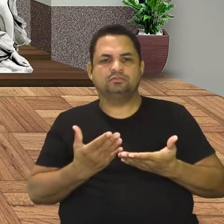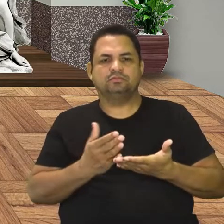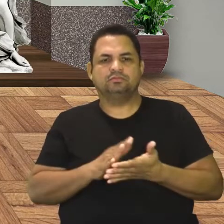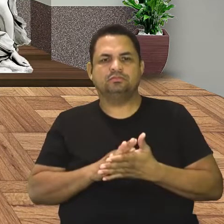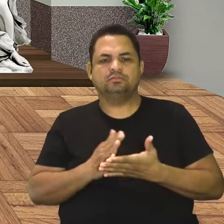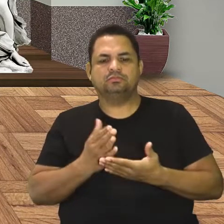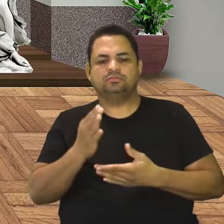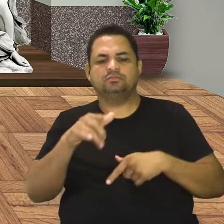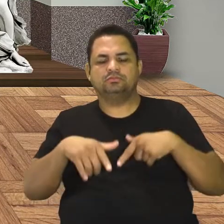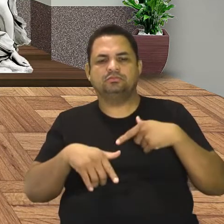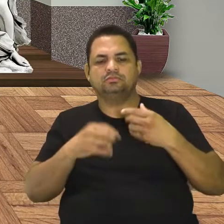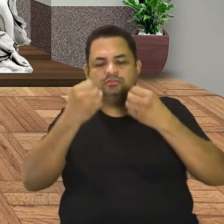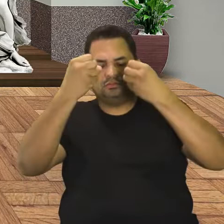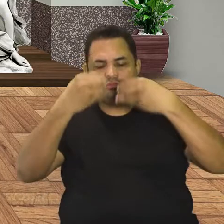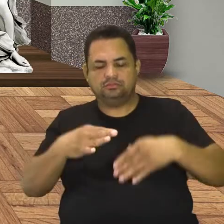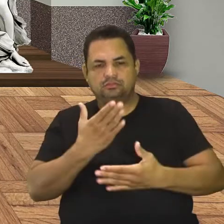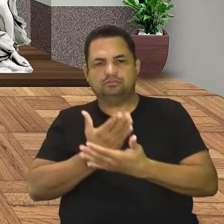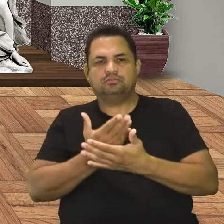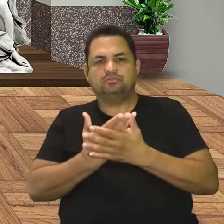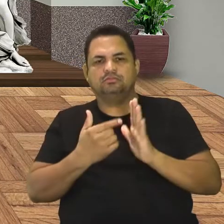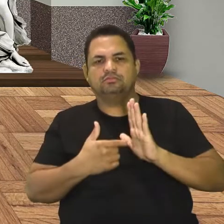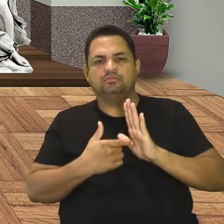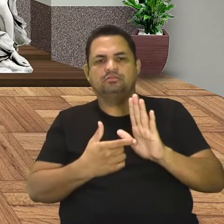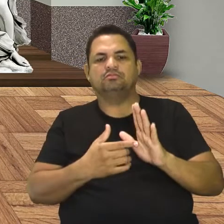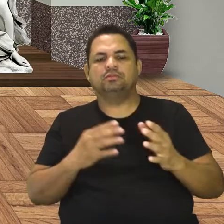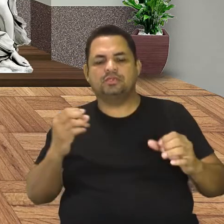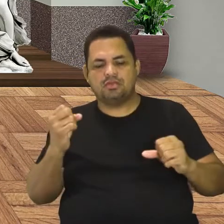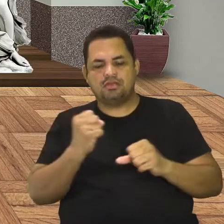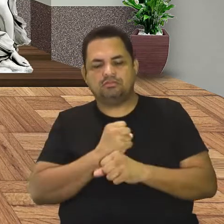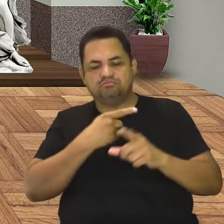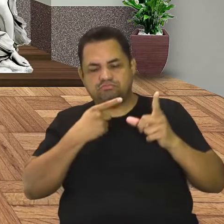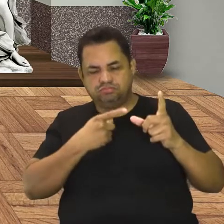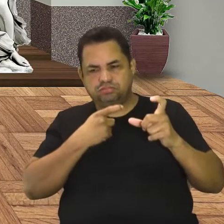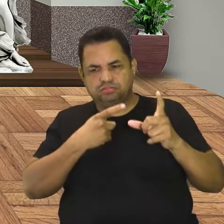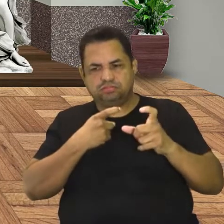nós trabalhamos na aula que mostra que era um ano de chumbo.